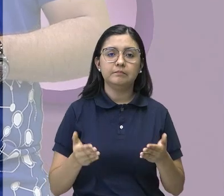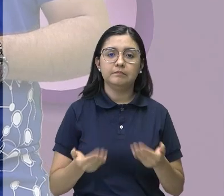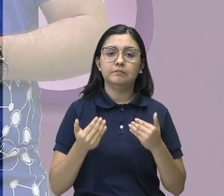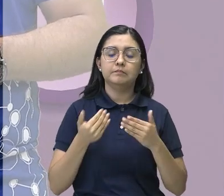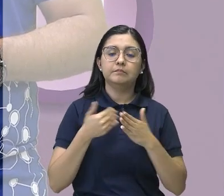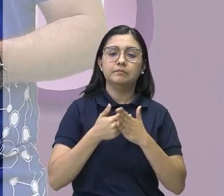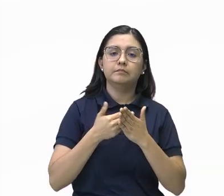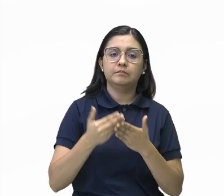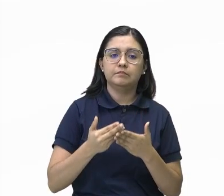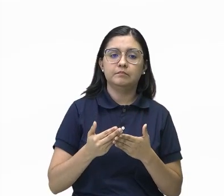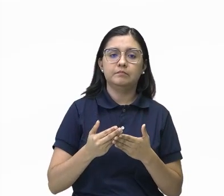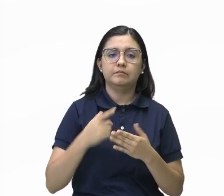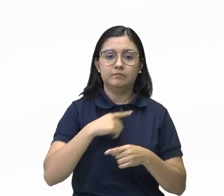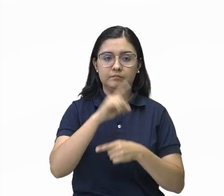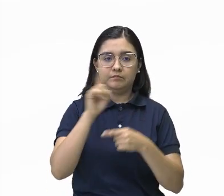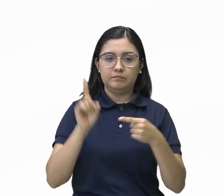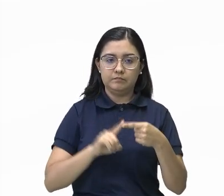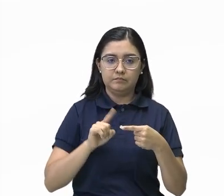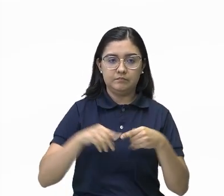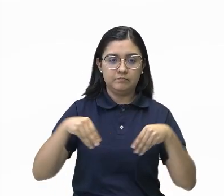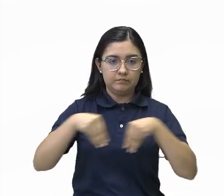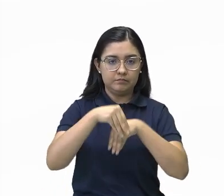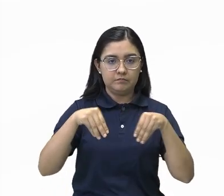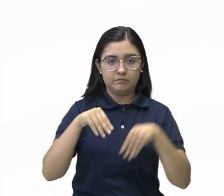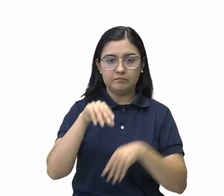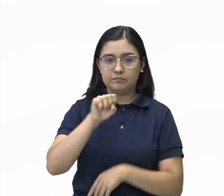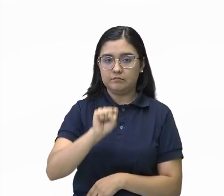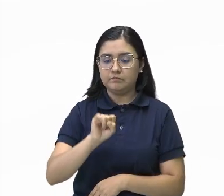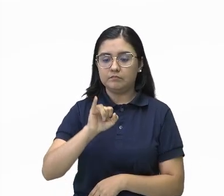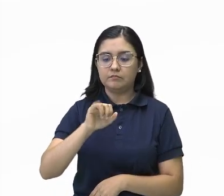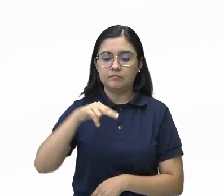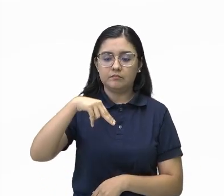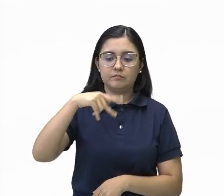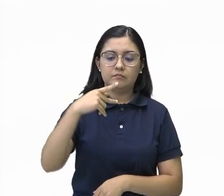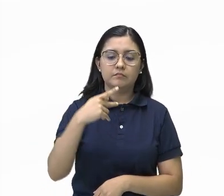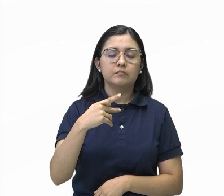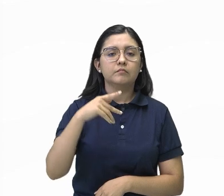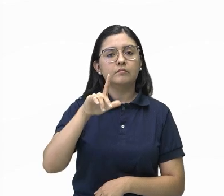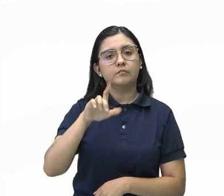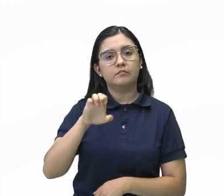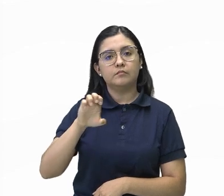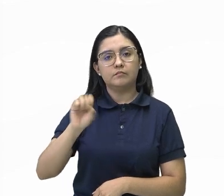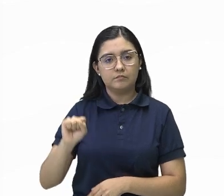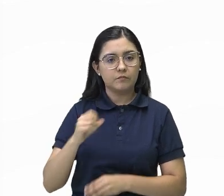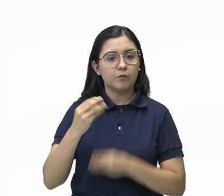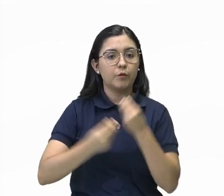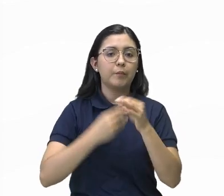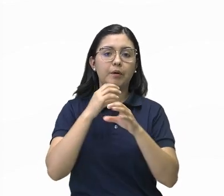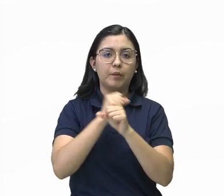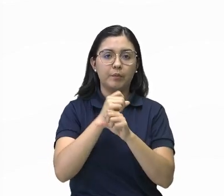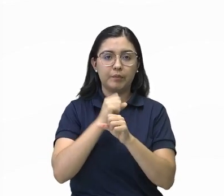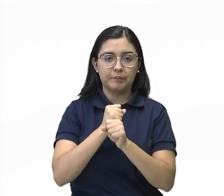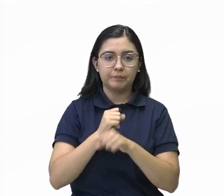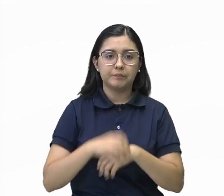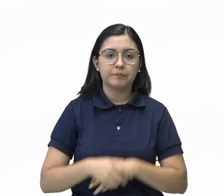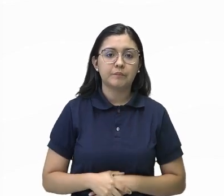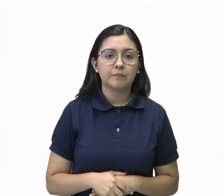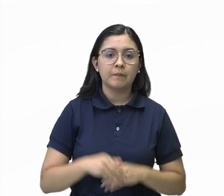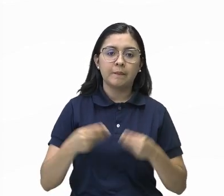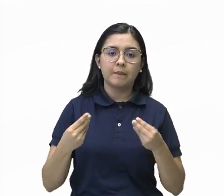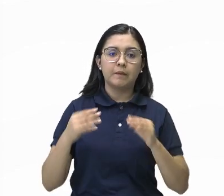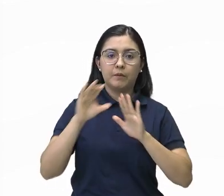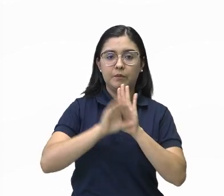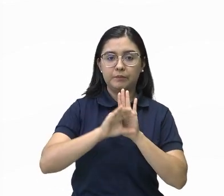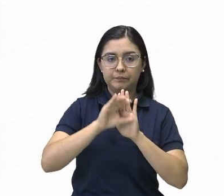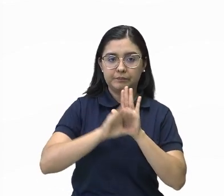aí pela nossa permutação simples. Vamos aprender aí como é que a gente faz ali o cálculo da permutação simples. O conceito